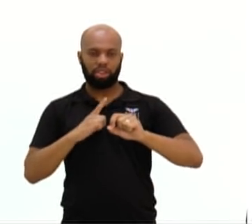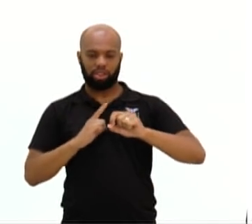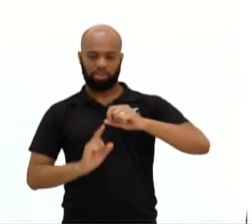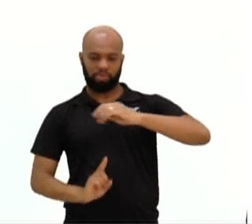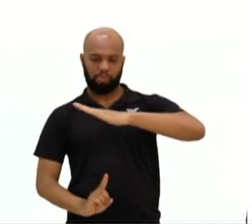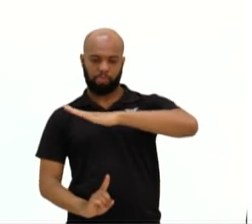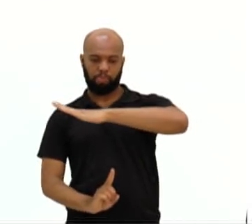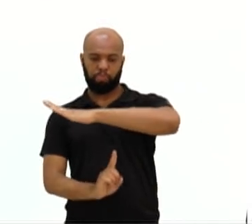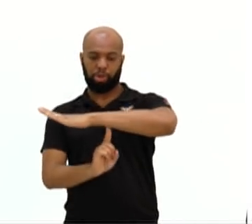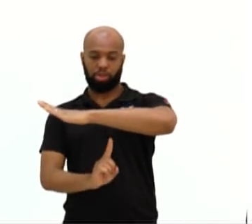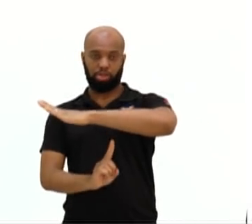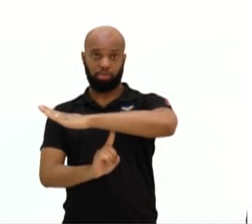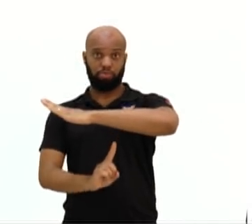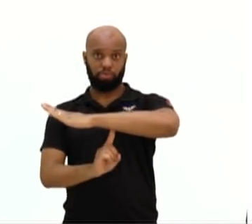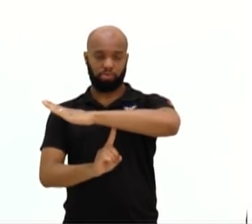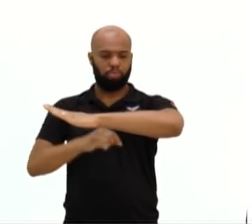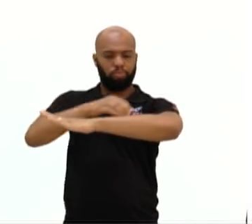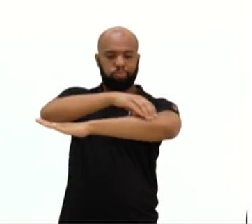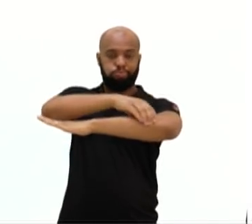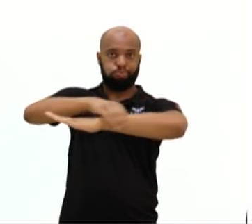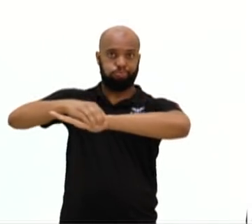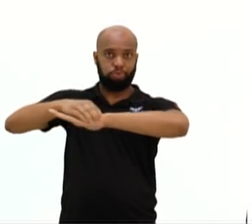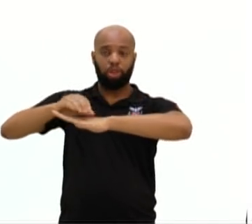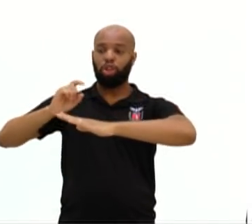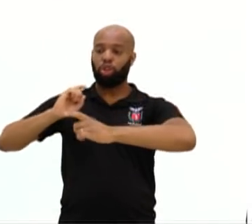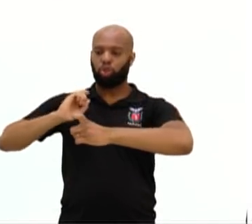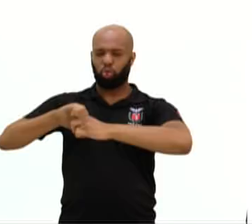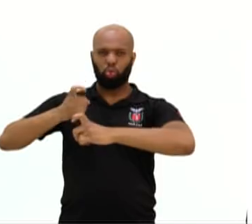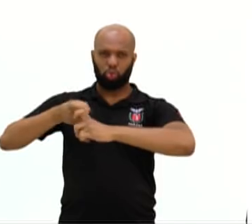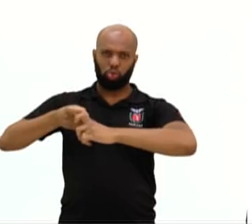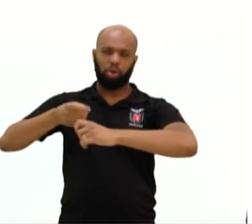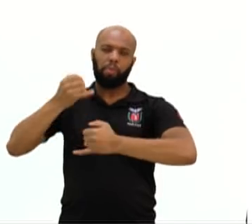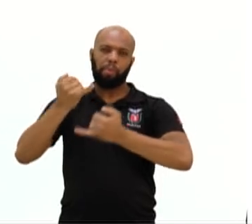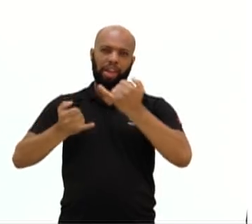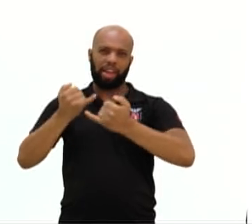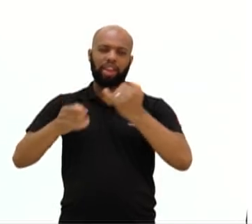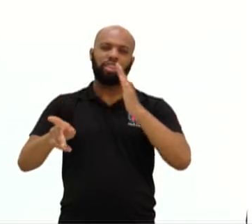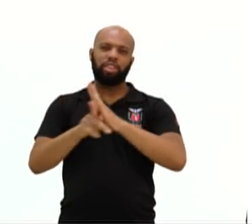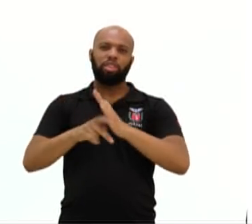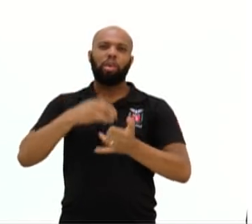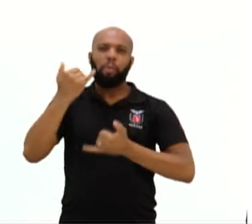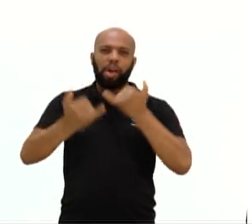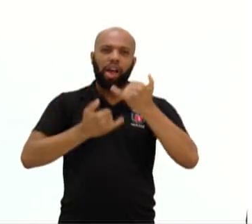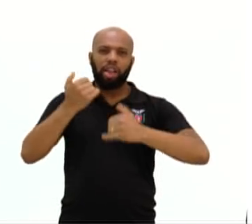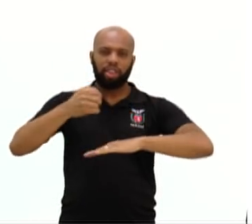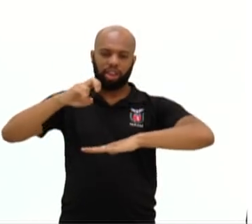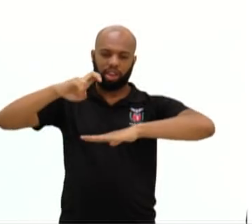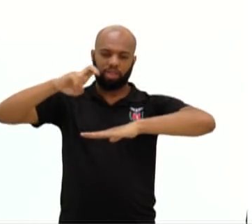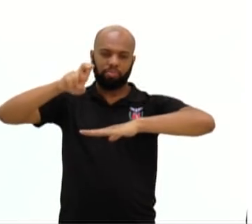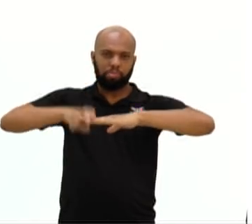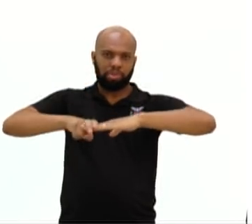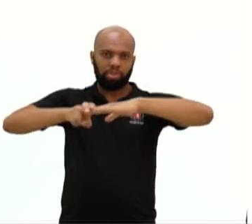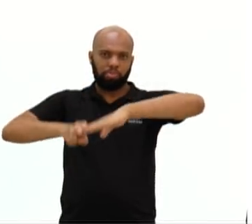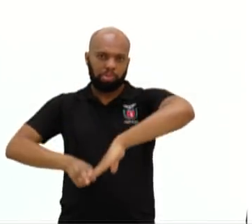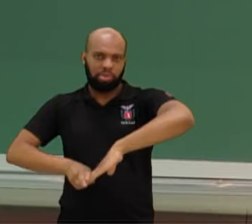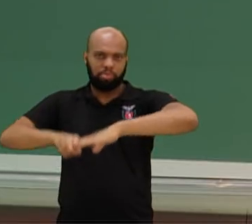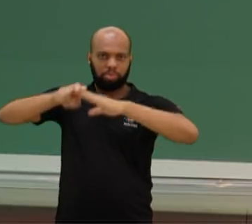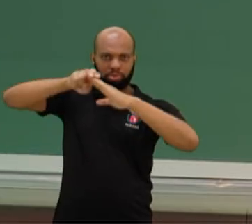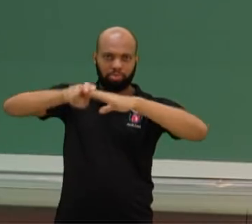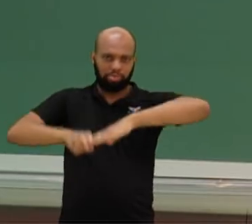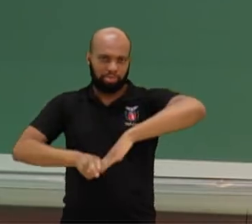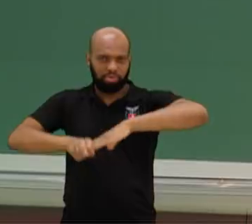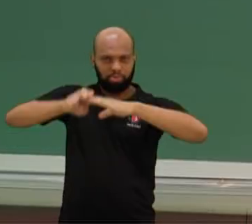ponto de apoio. É uma gangorra clássica. A gangorra é um exemplo de